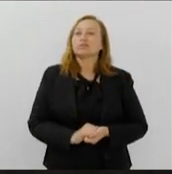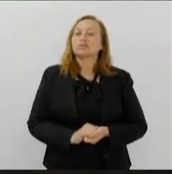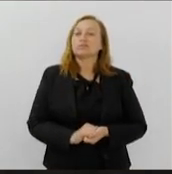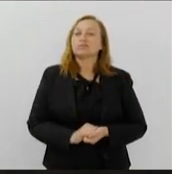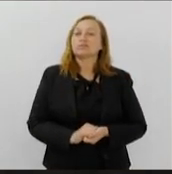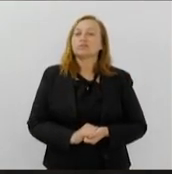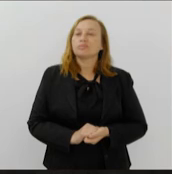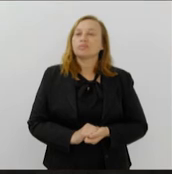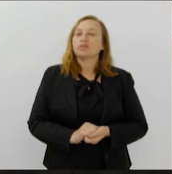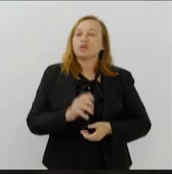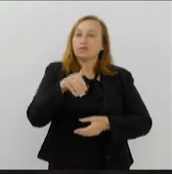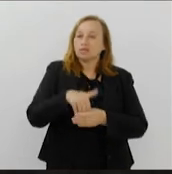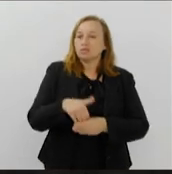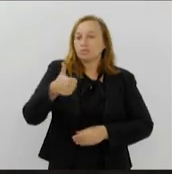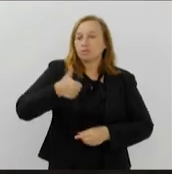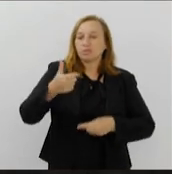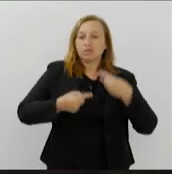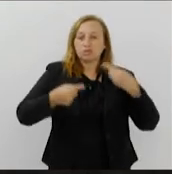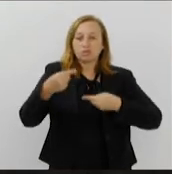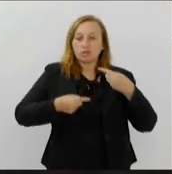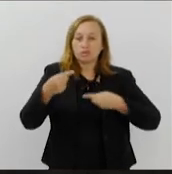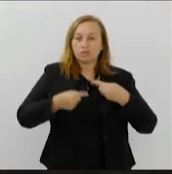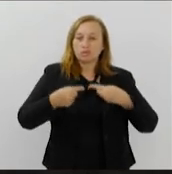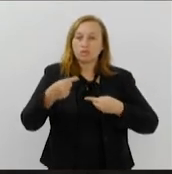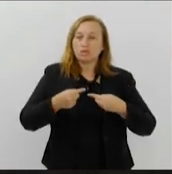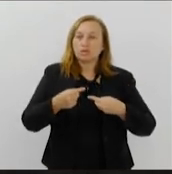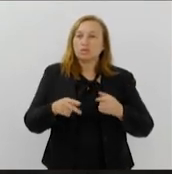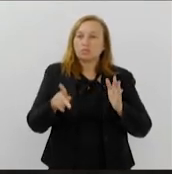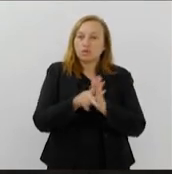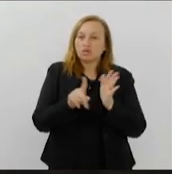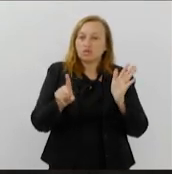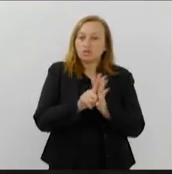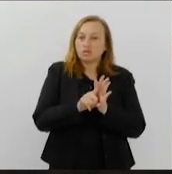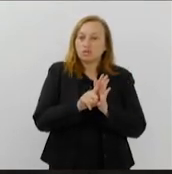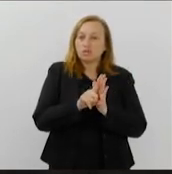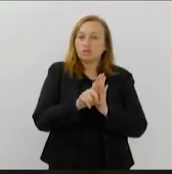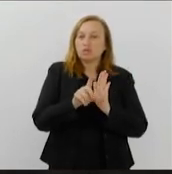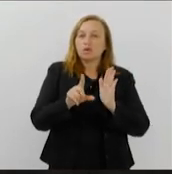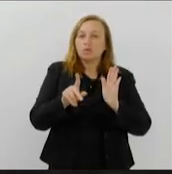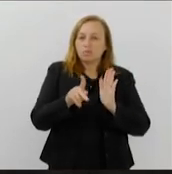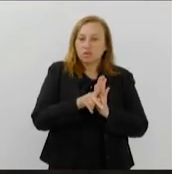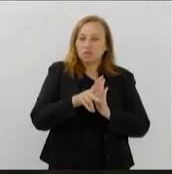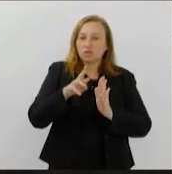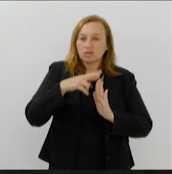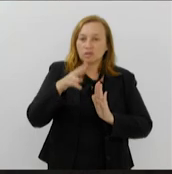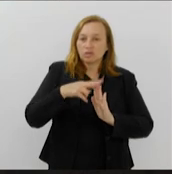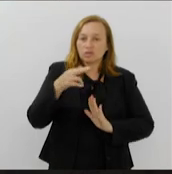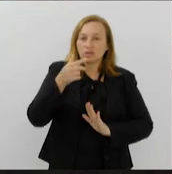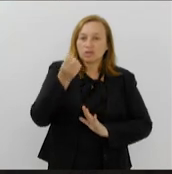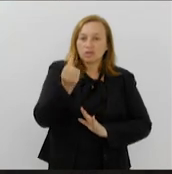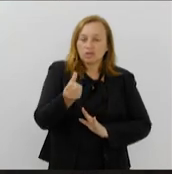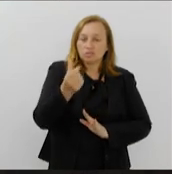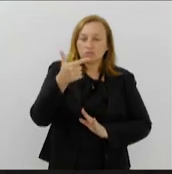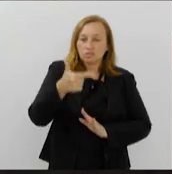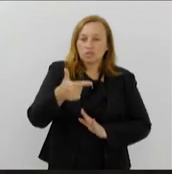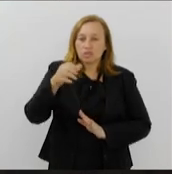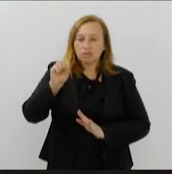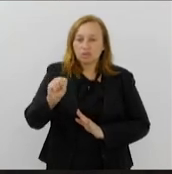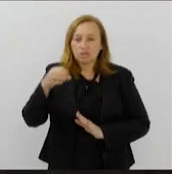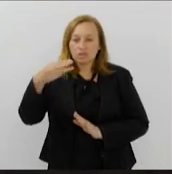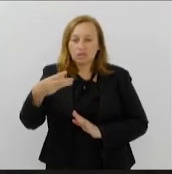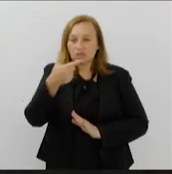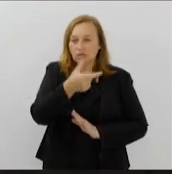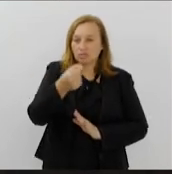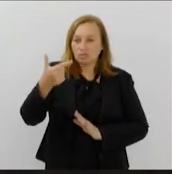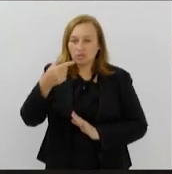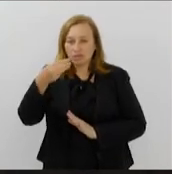tramitação ordinária, em votação e primeira discussão, projeto de resolução número 6.283, de 2022, de autoria